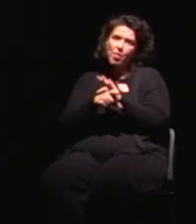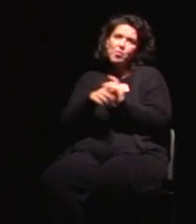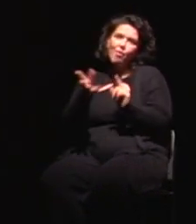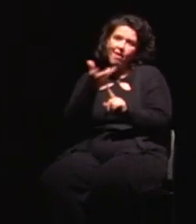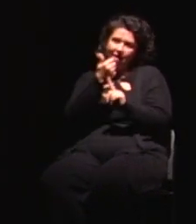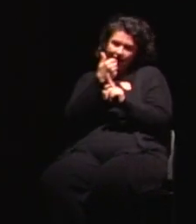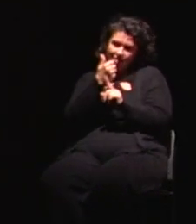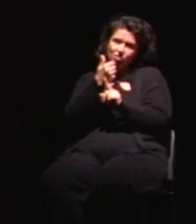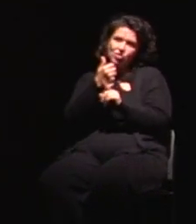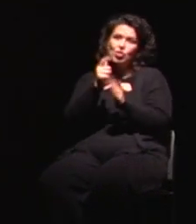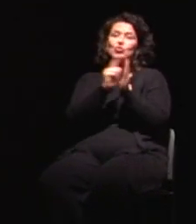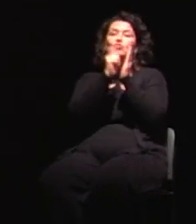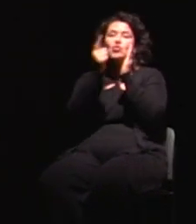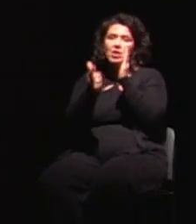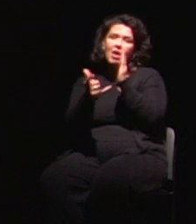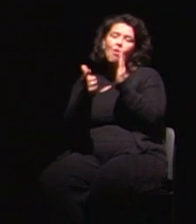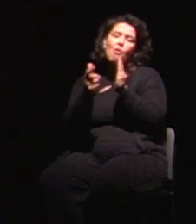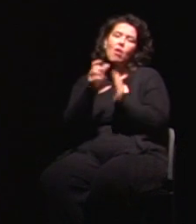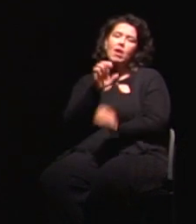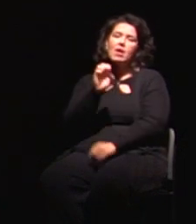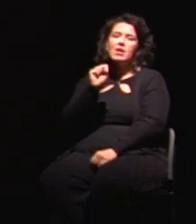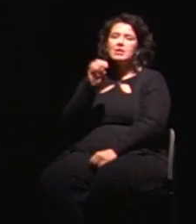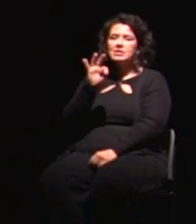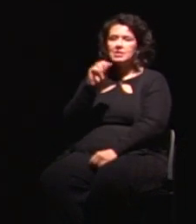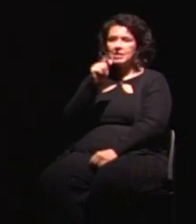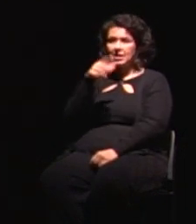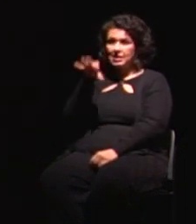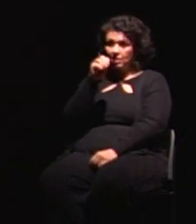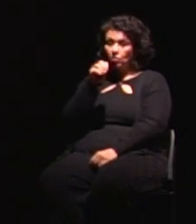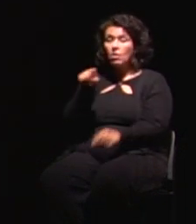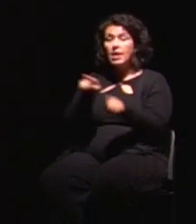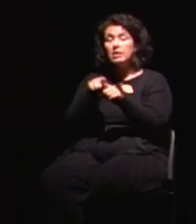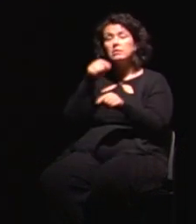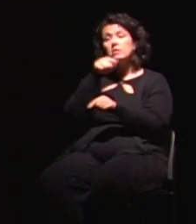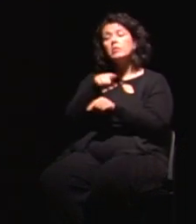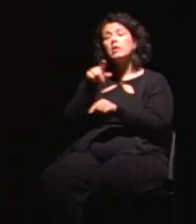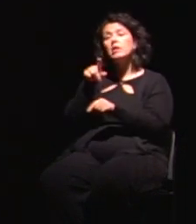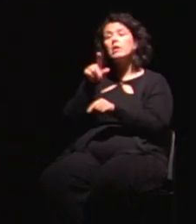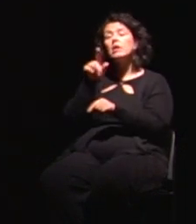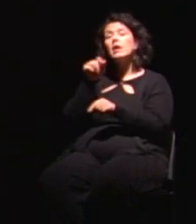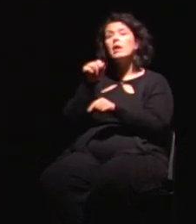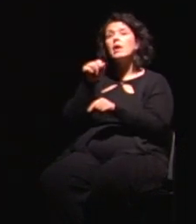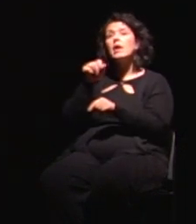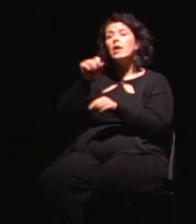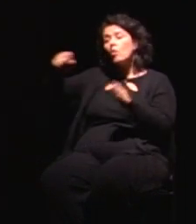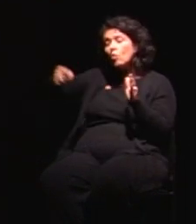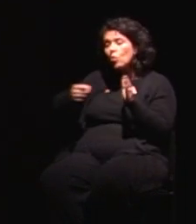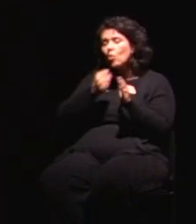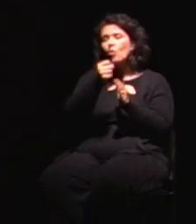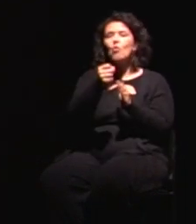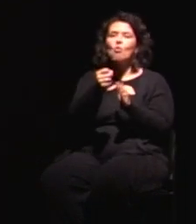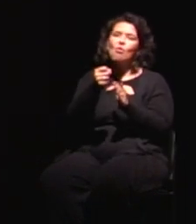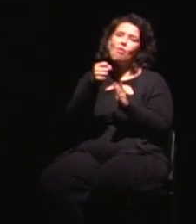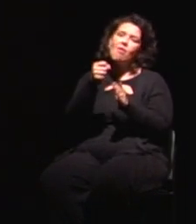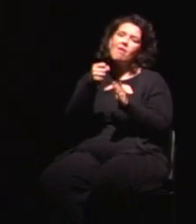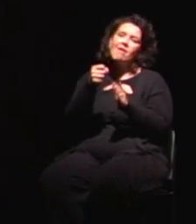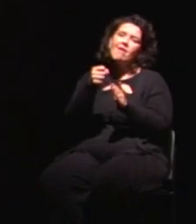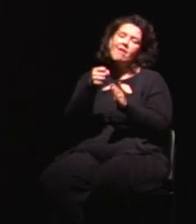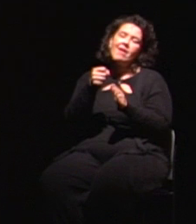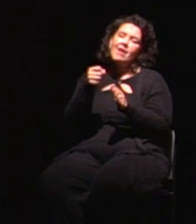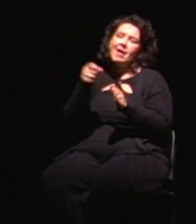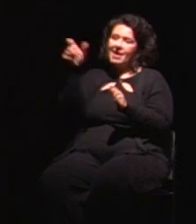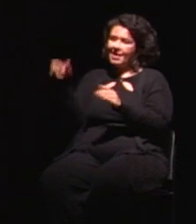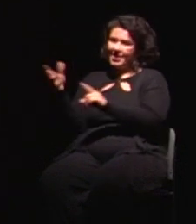de 75 a 85, foi responsável pelo ingresso da Estefânia na imprensa como crítica de fotografia. E ela também colaborou